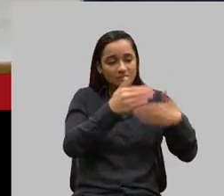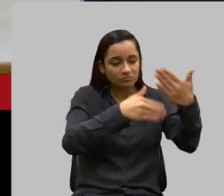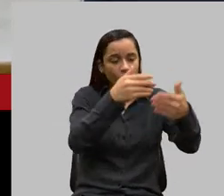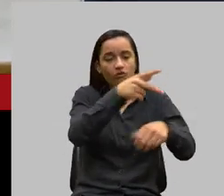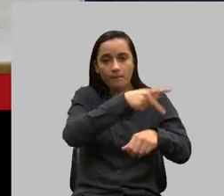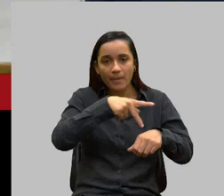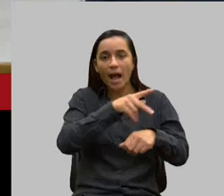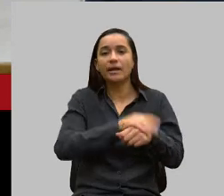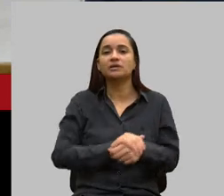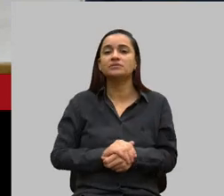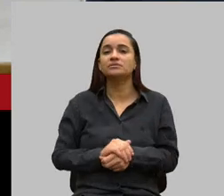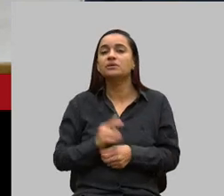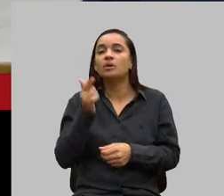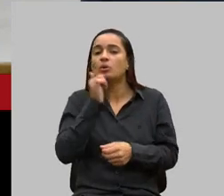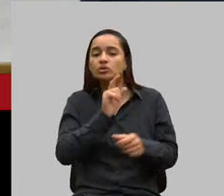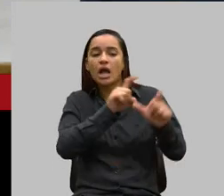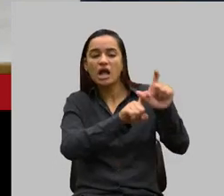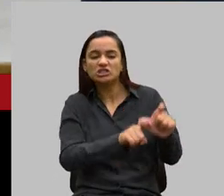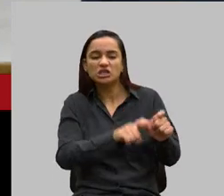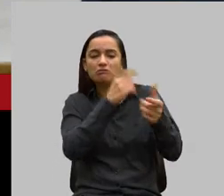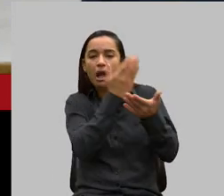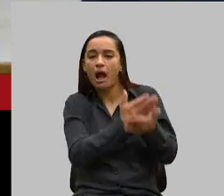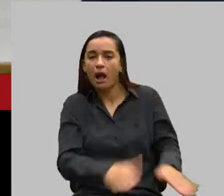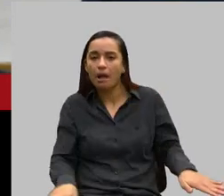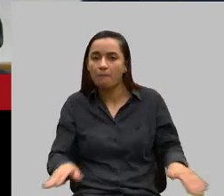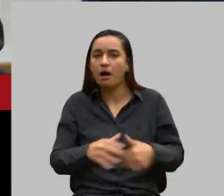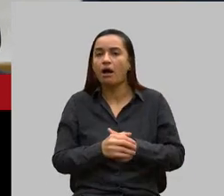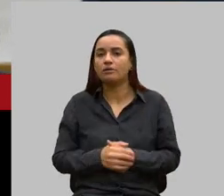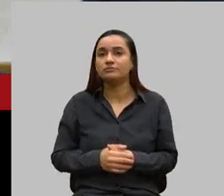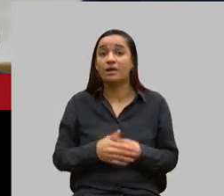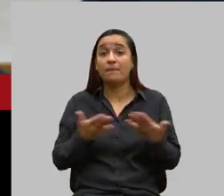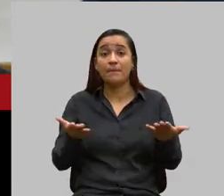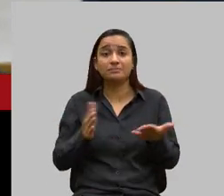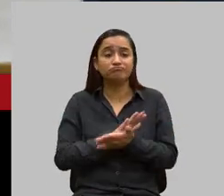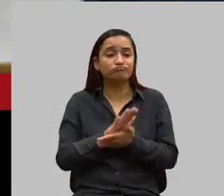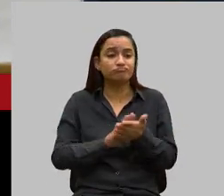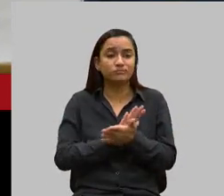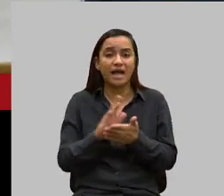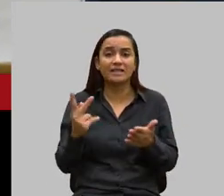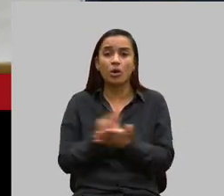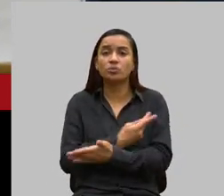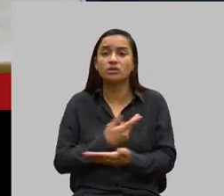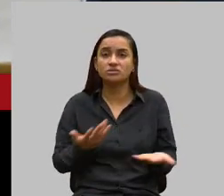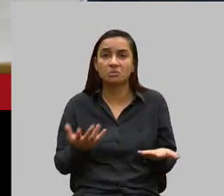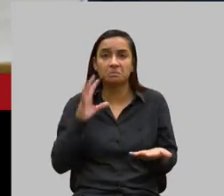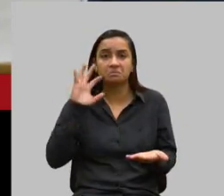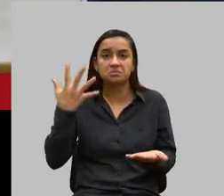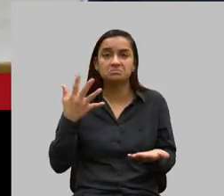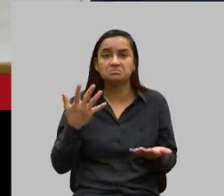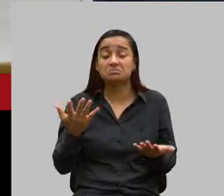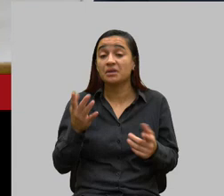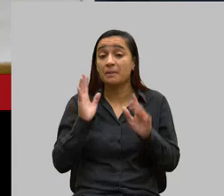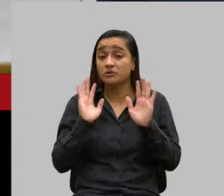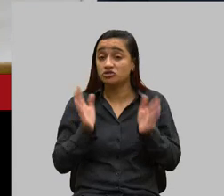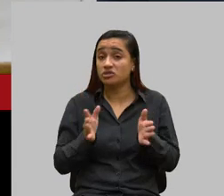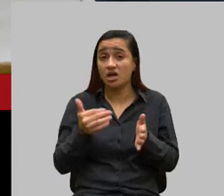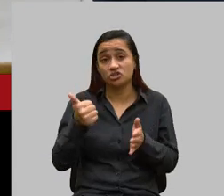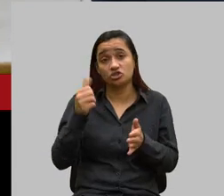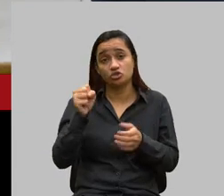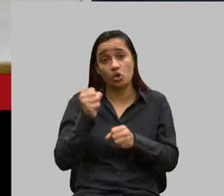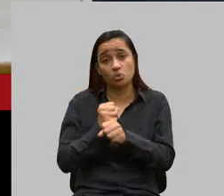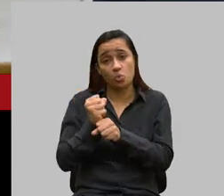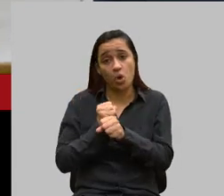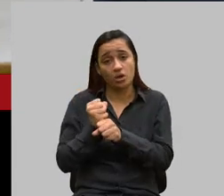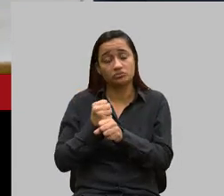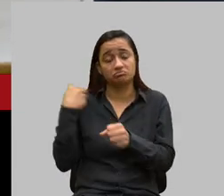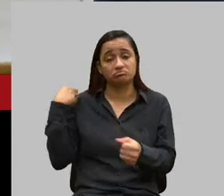para acabar com a dívida pública nada disso aconteceu mas tem 18 ano que estão aí então a gente vê